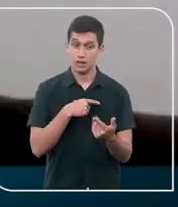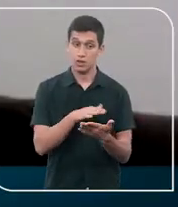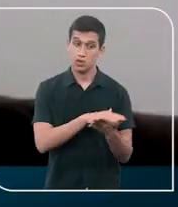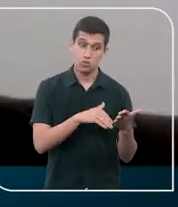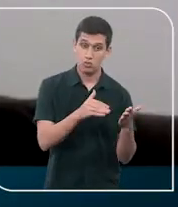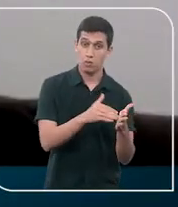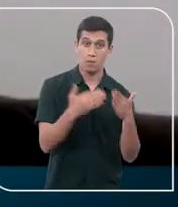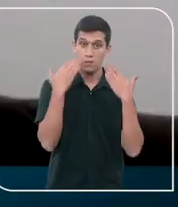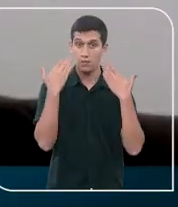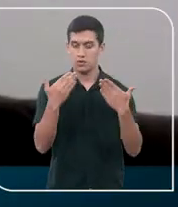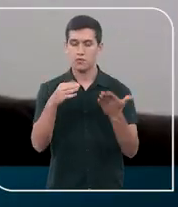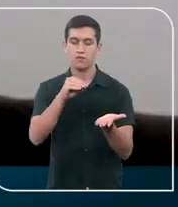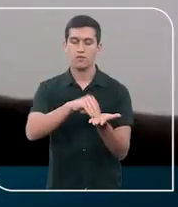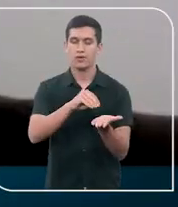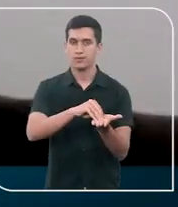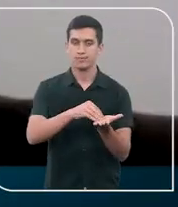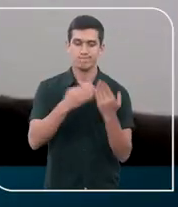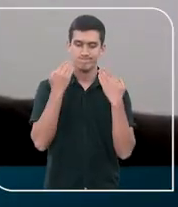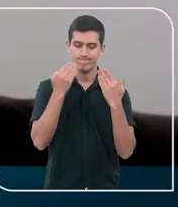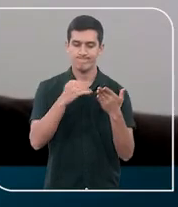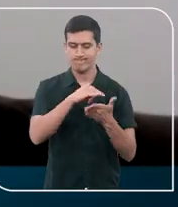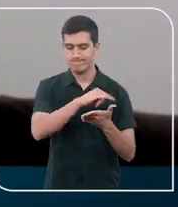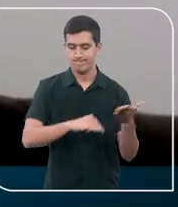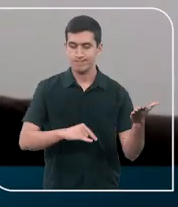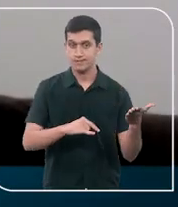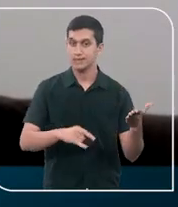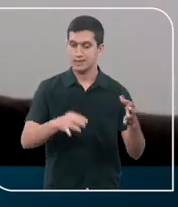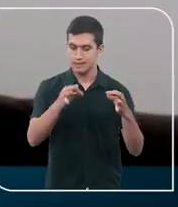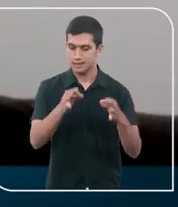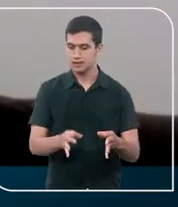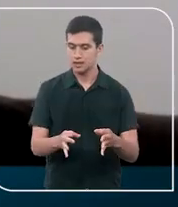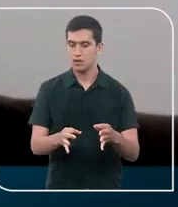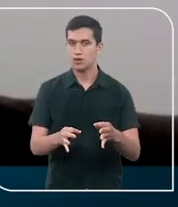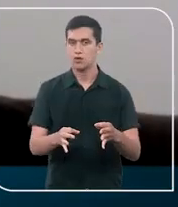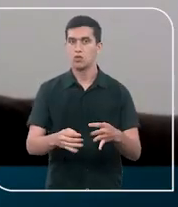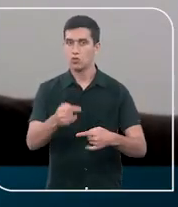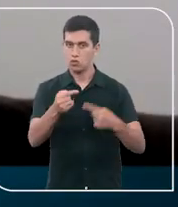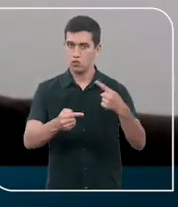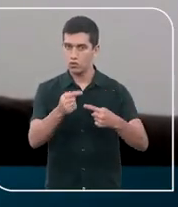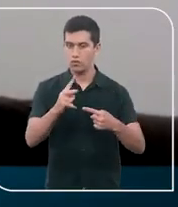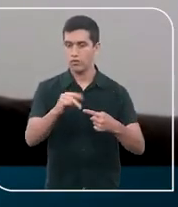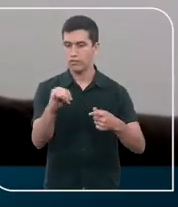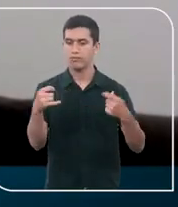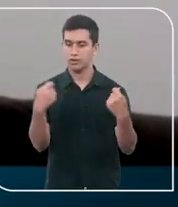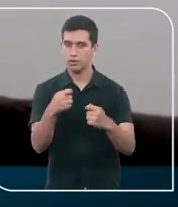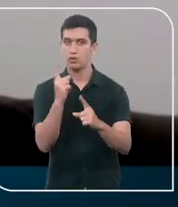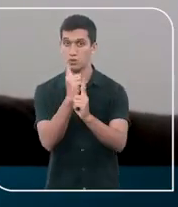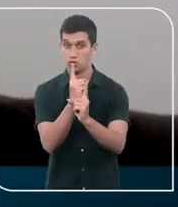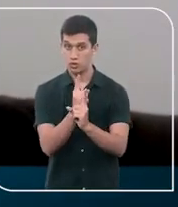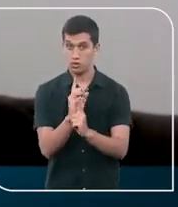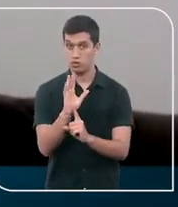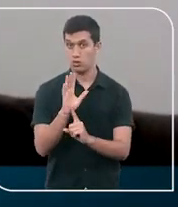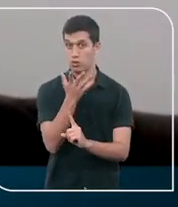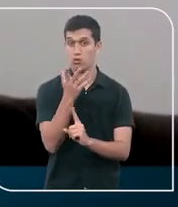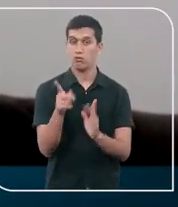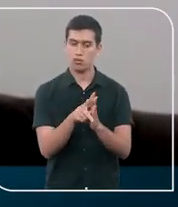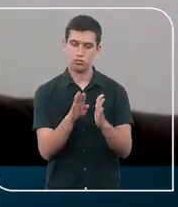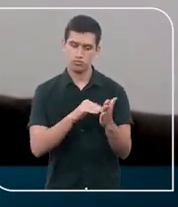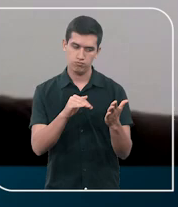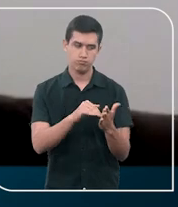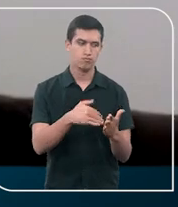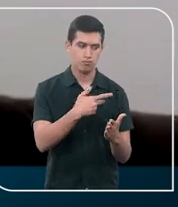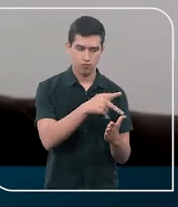de falta de registro, uma legitimidade concorrente que deve ser feita, realizada, nesse caso, via ação de cobrança para